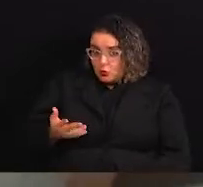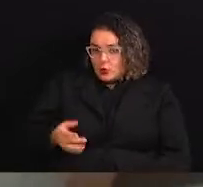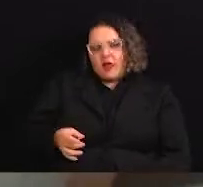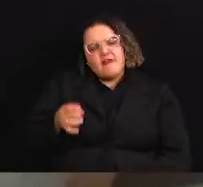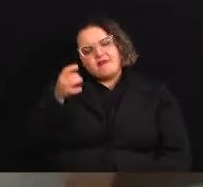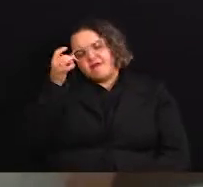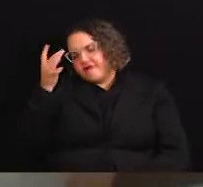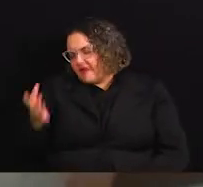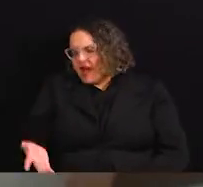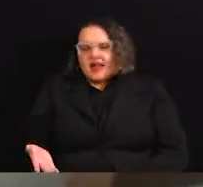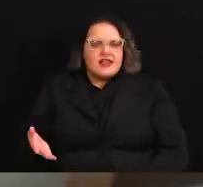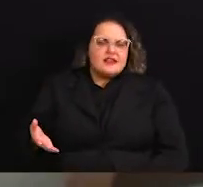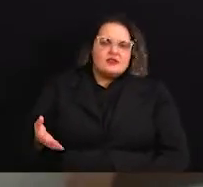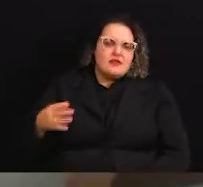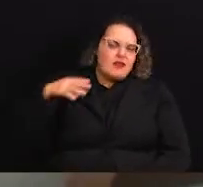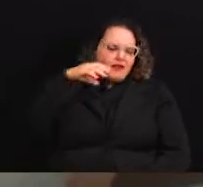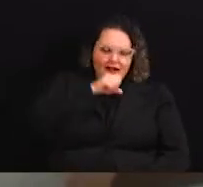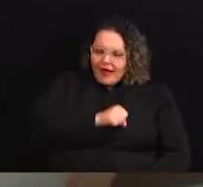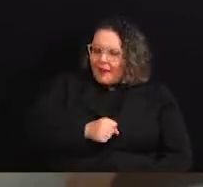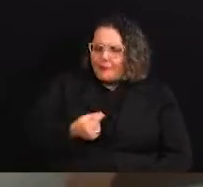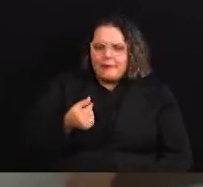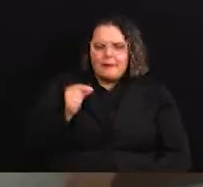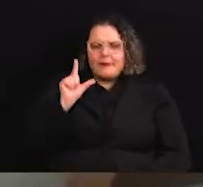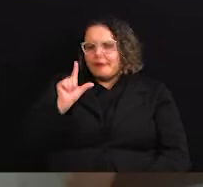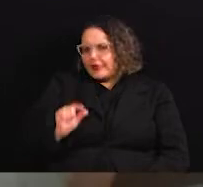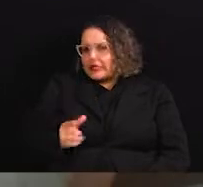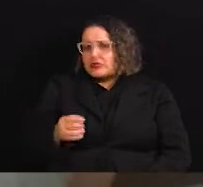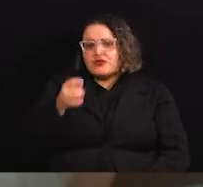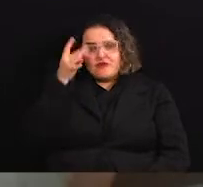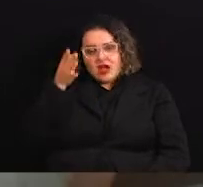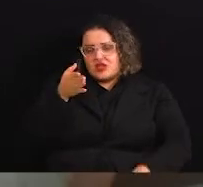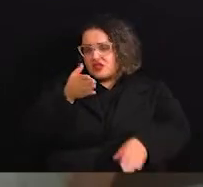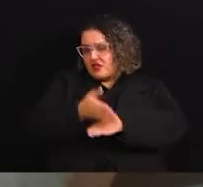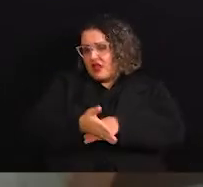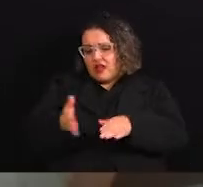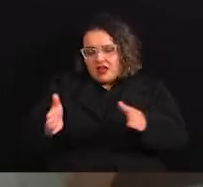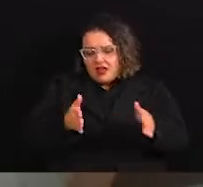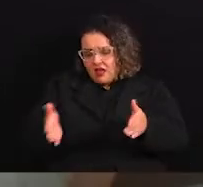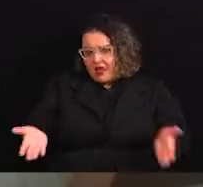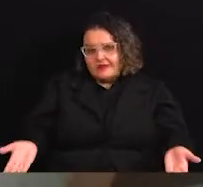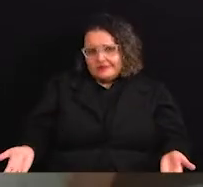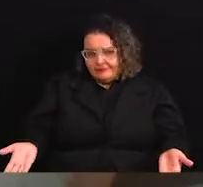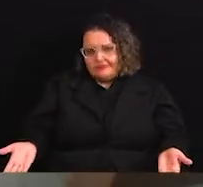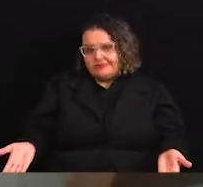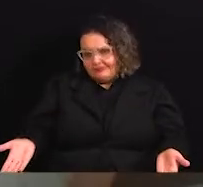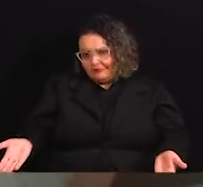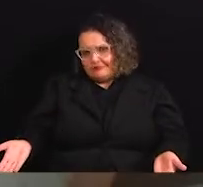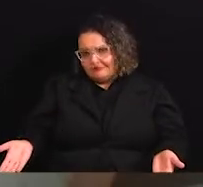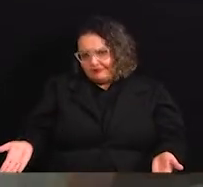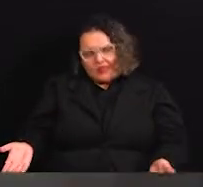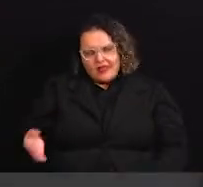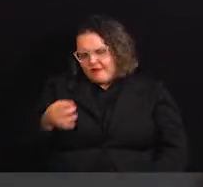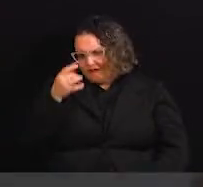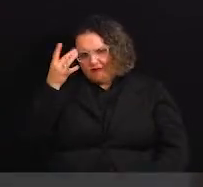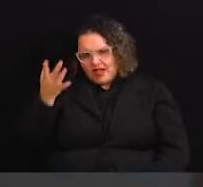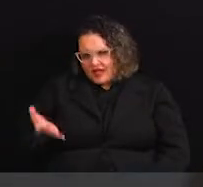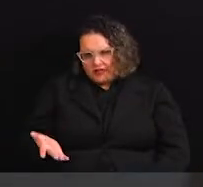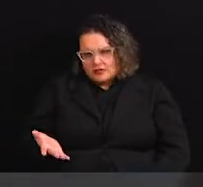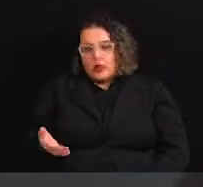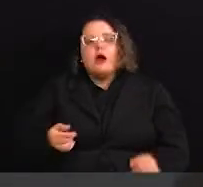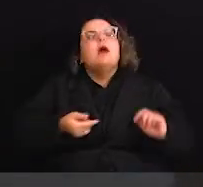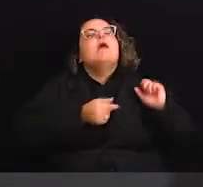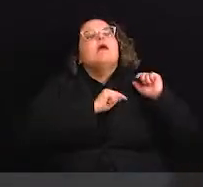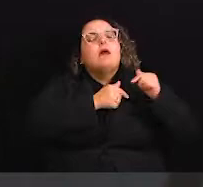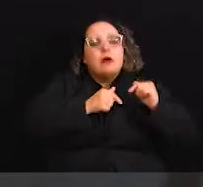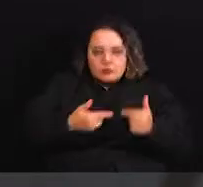bem fácil, prático, barato, de fácil acesso. Todo mundo consegue fazer, é bem prático mesmo.